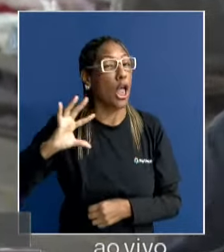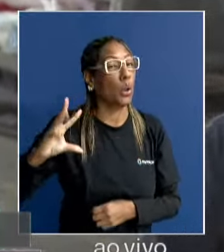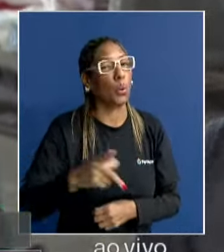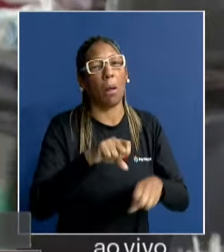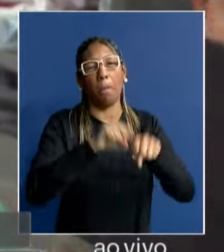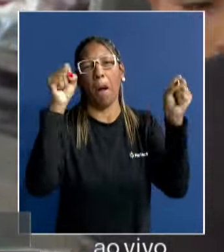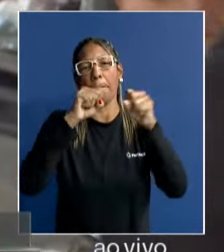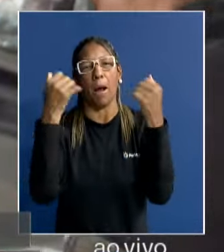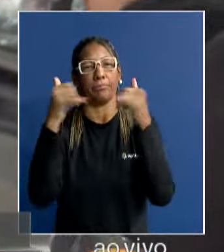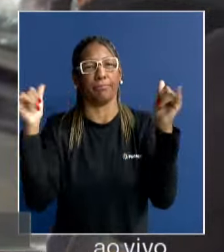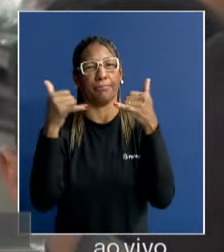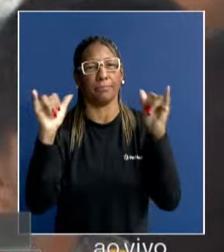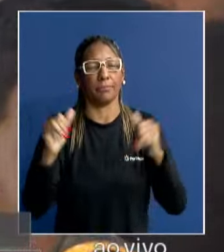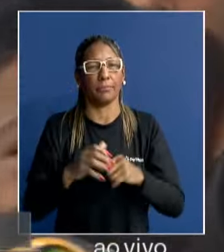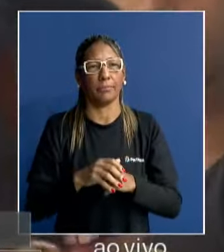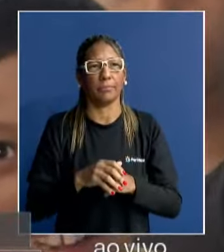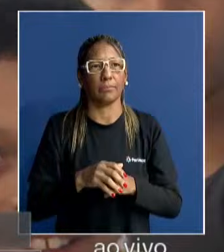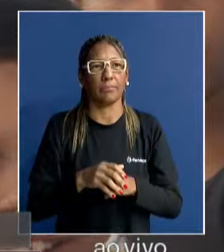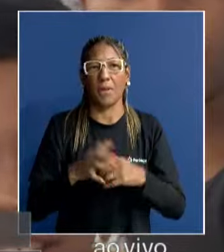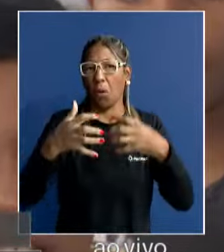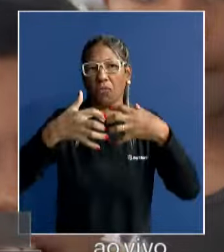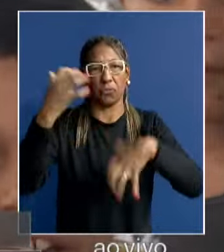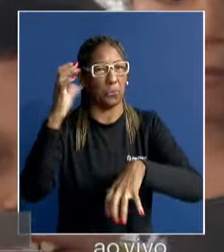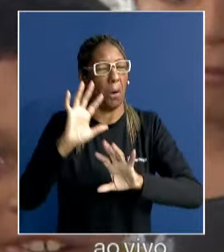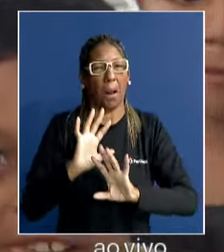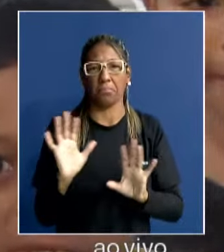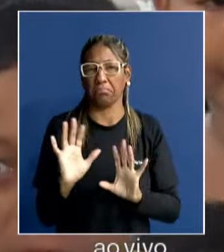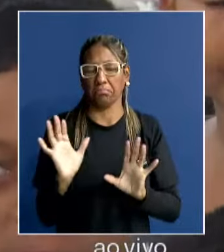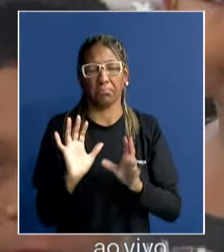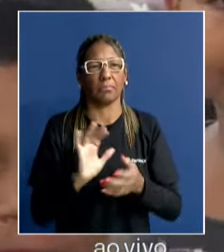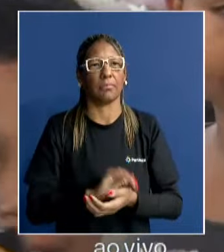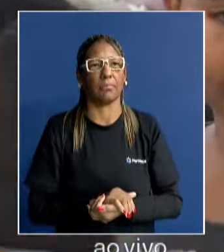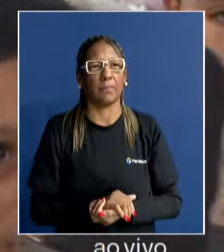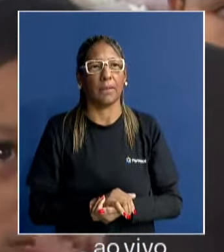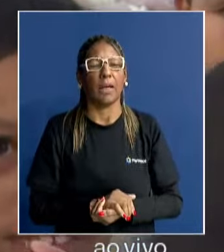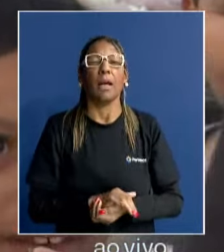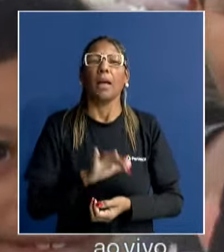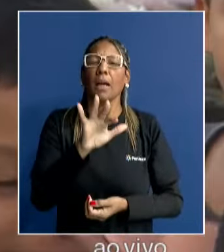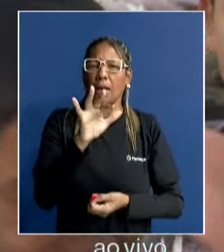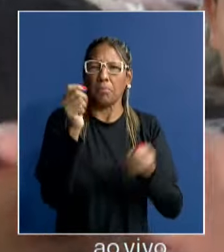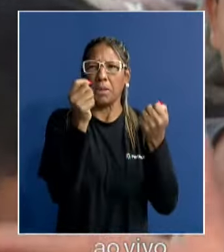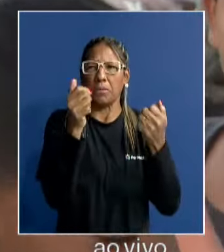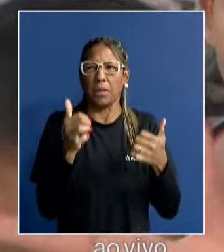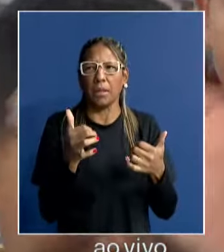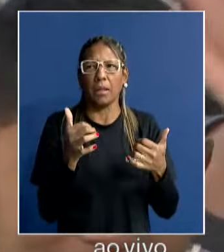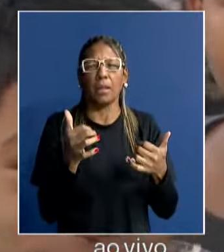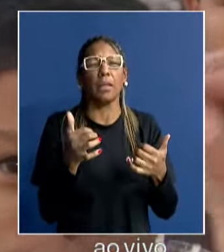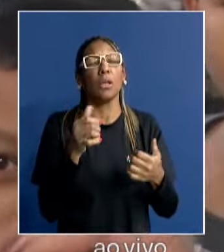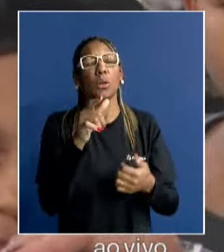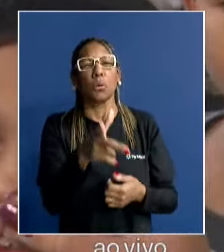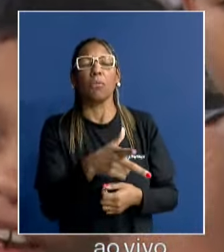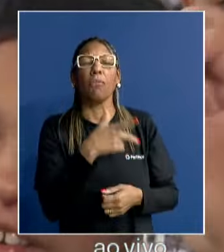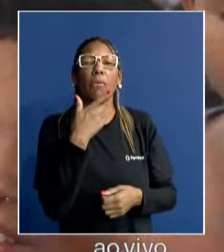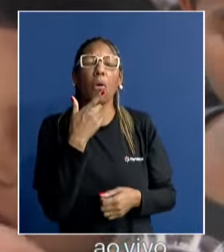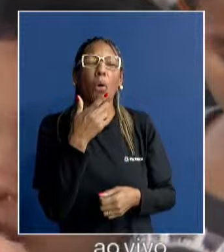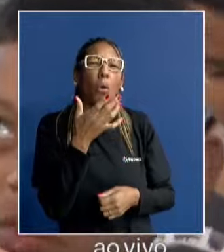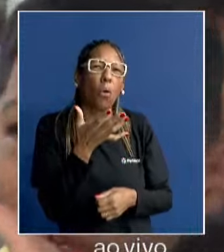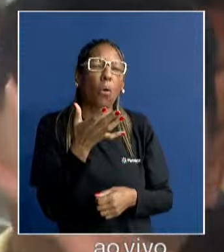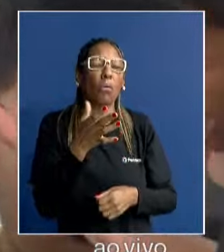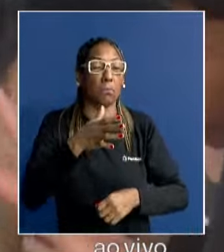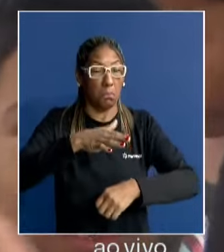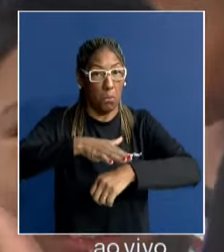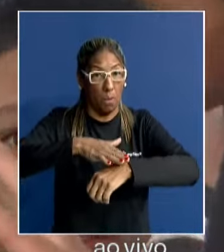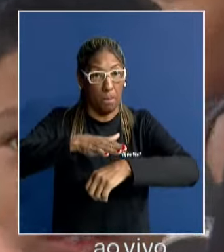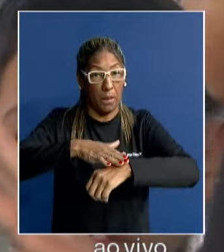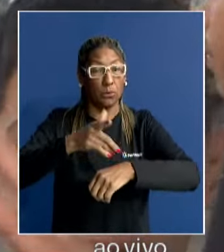queimado. Os chuveiros, a maioria não tá funcionando? É, não tá funcionando. E aí me conta um pouco, tu me contava, né? Tu, neste momento,